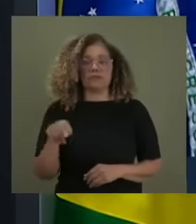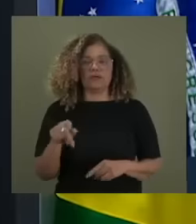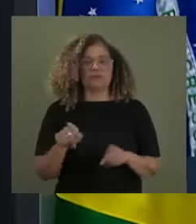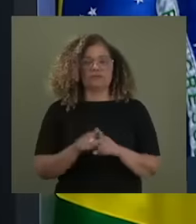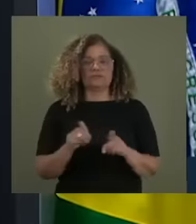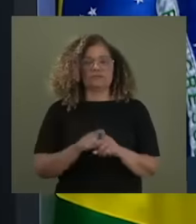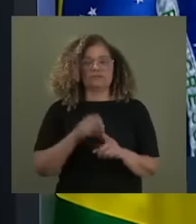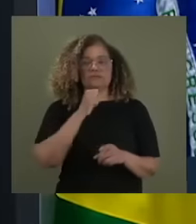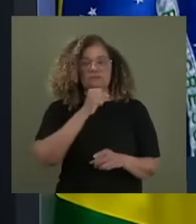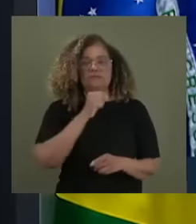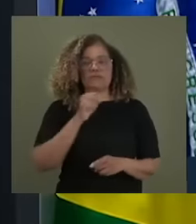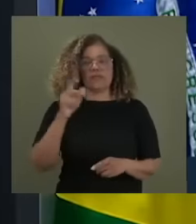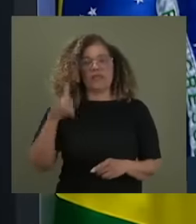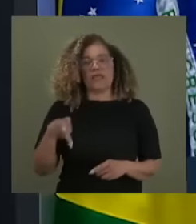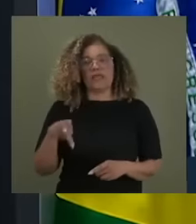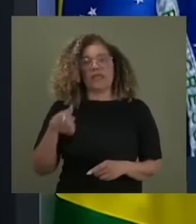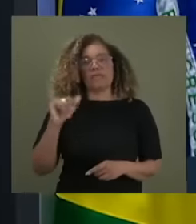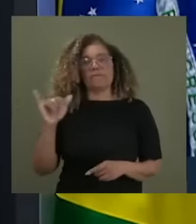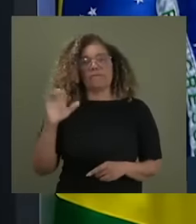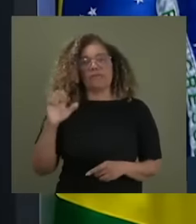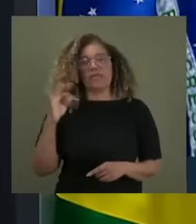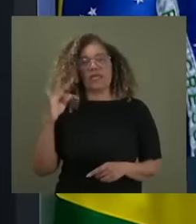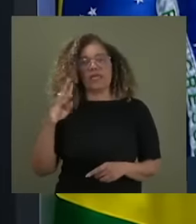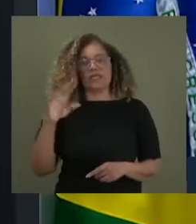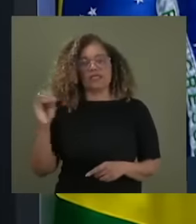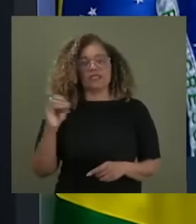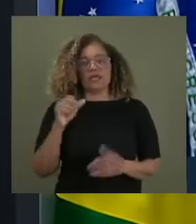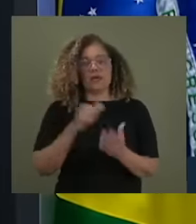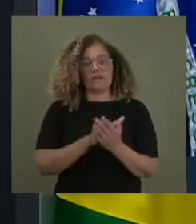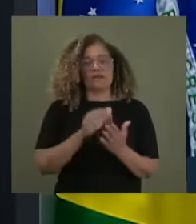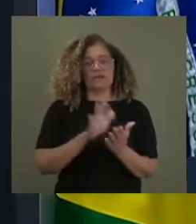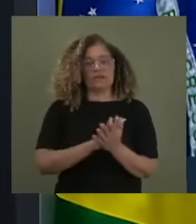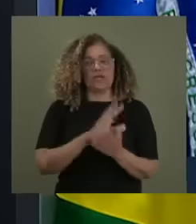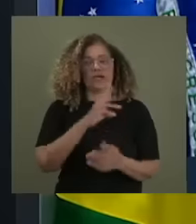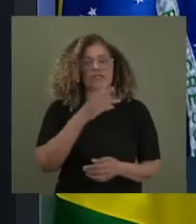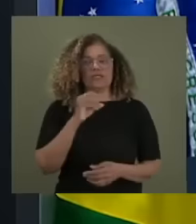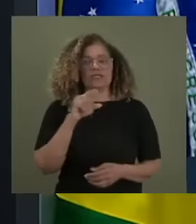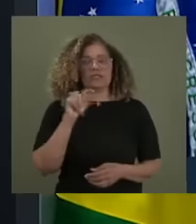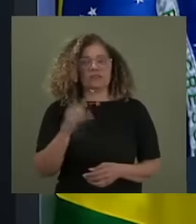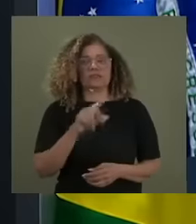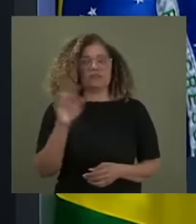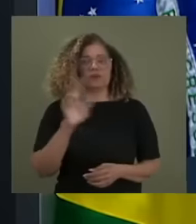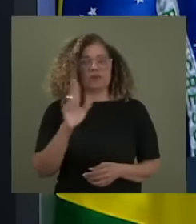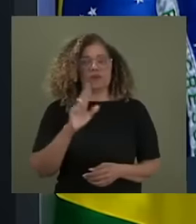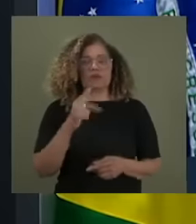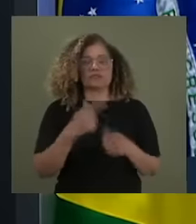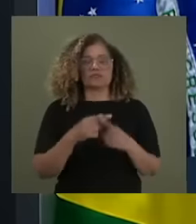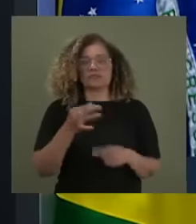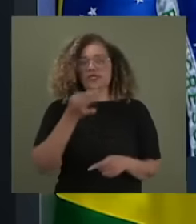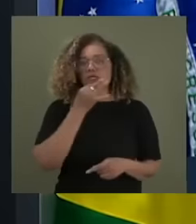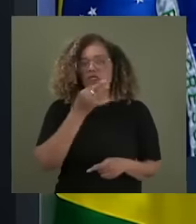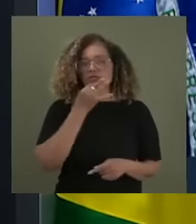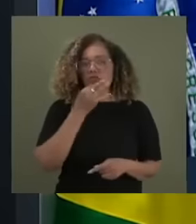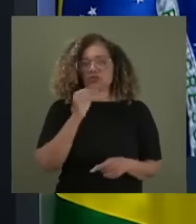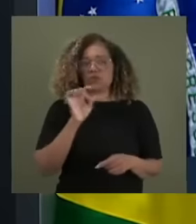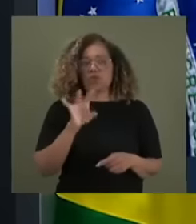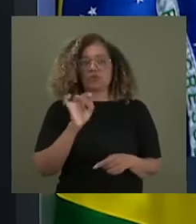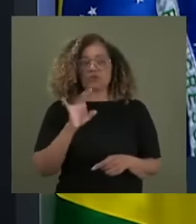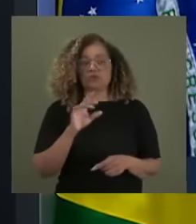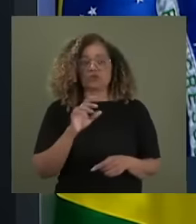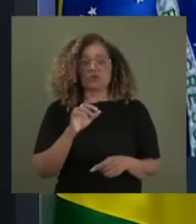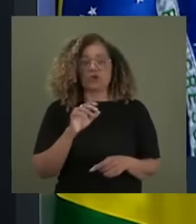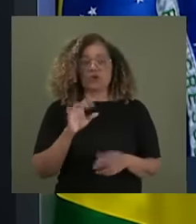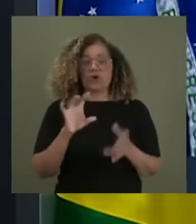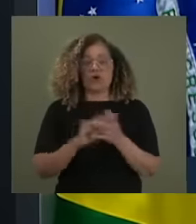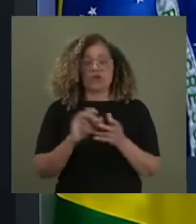bertolazi foram multadas em R 30.000 simplesmente por terem criticado a senhora janja